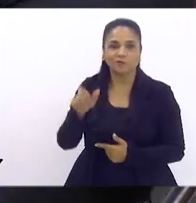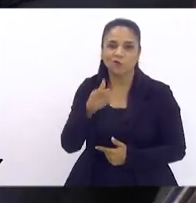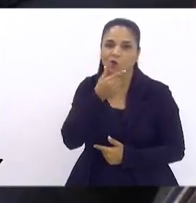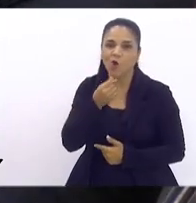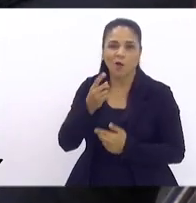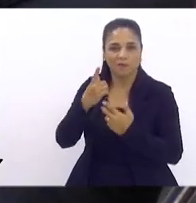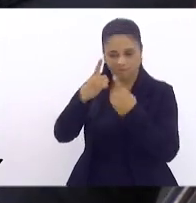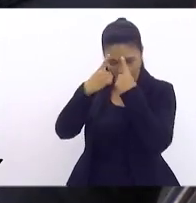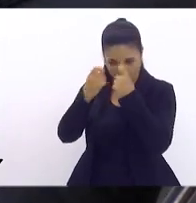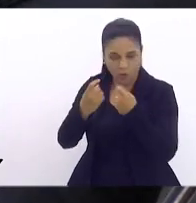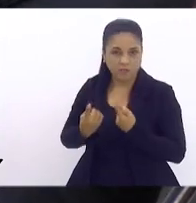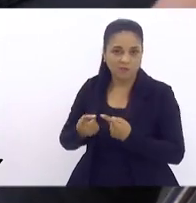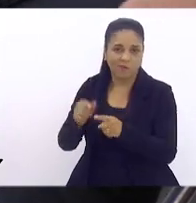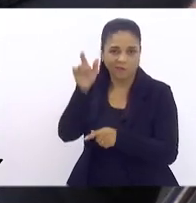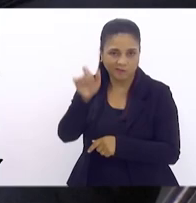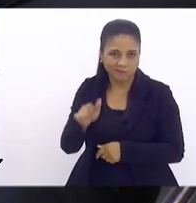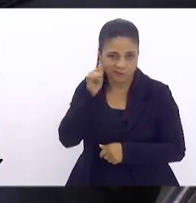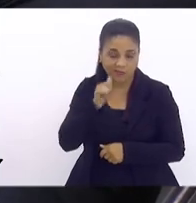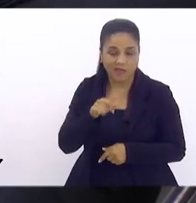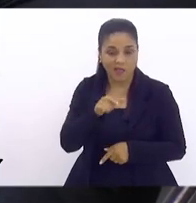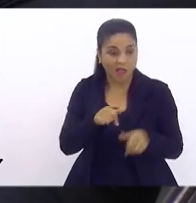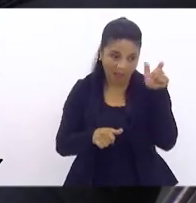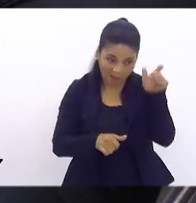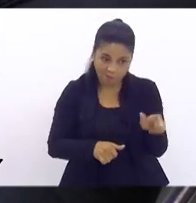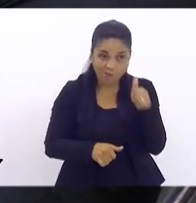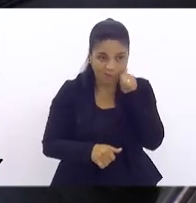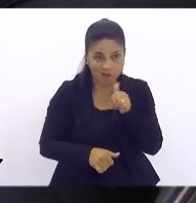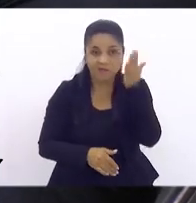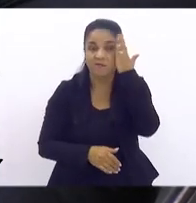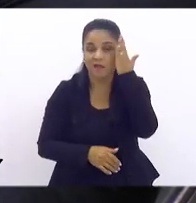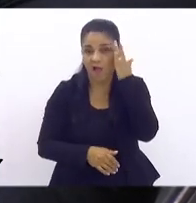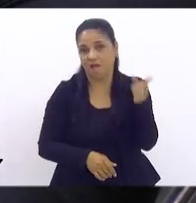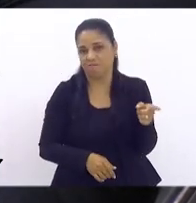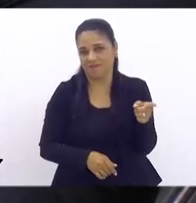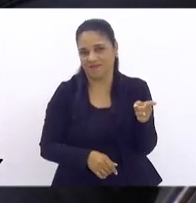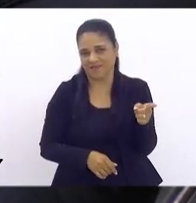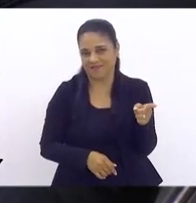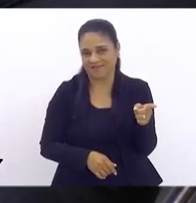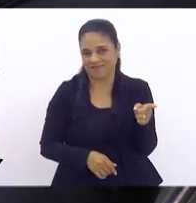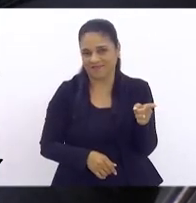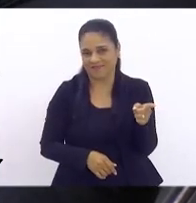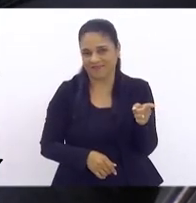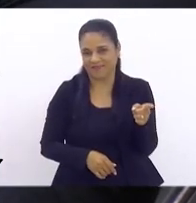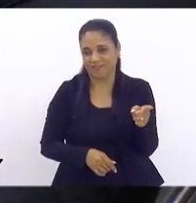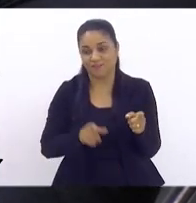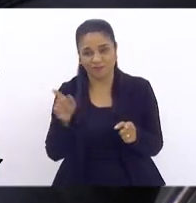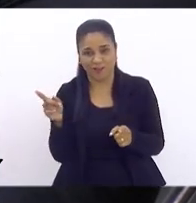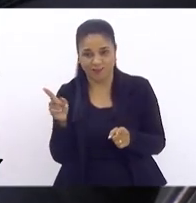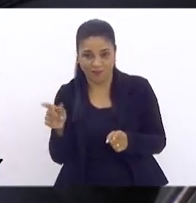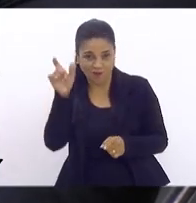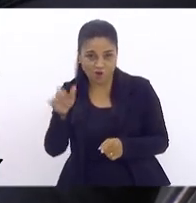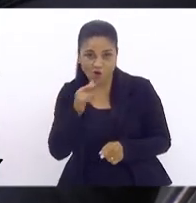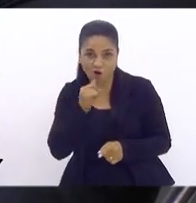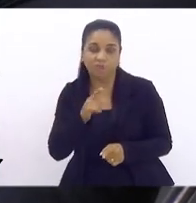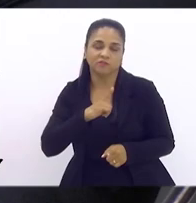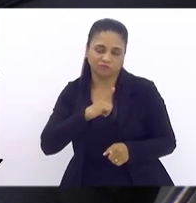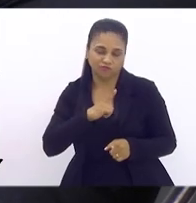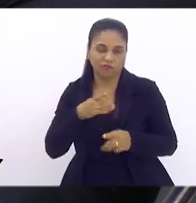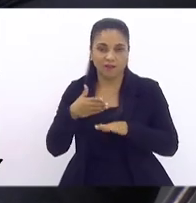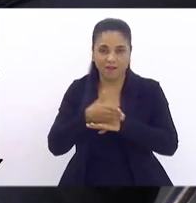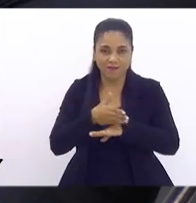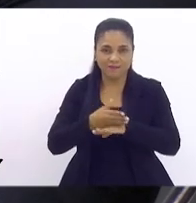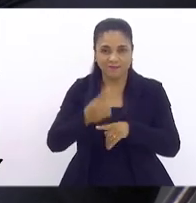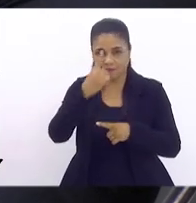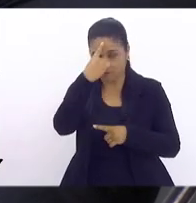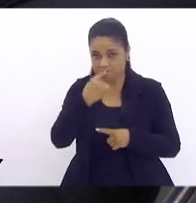não sabe quem é ela sabe que foi ele porque ela sabe que só ela e ele tinha um acesso a determinadas imagens mas como